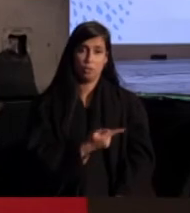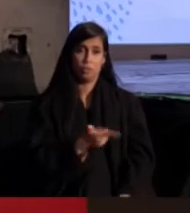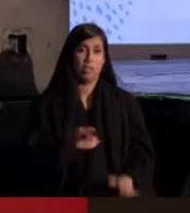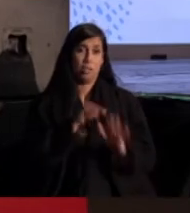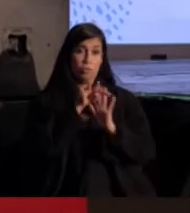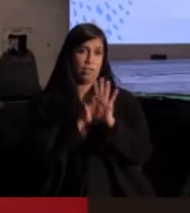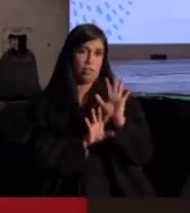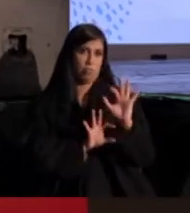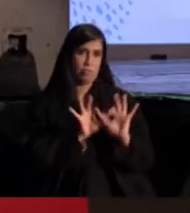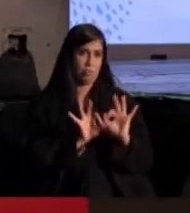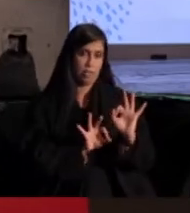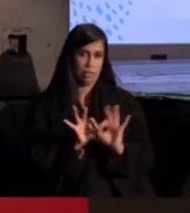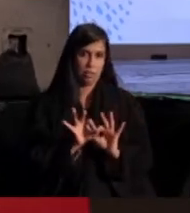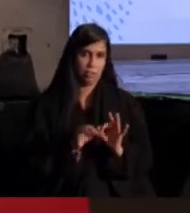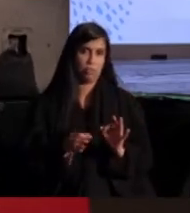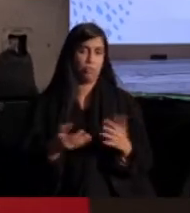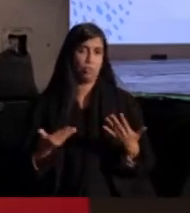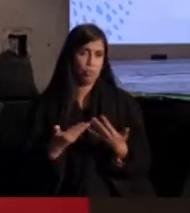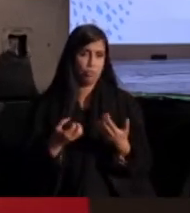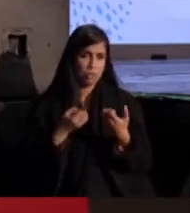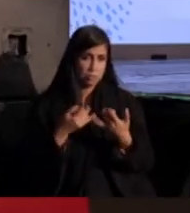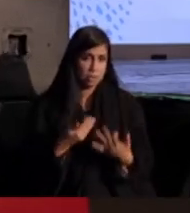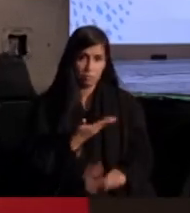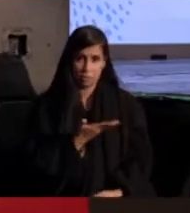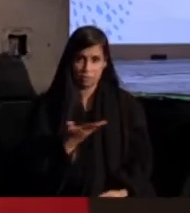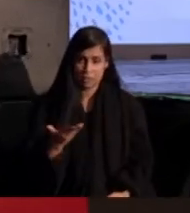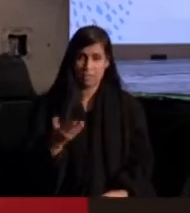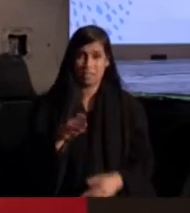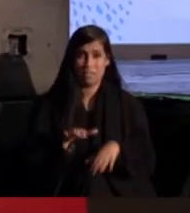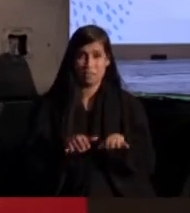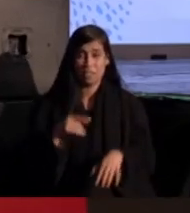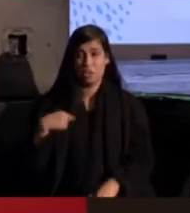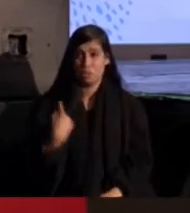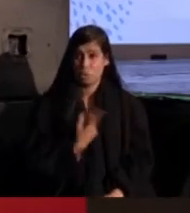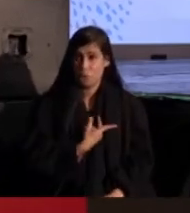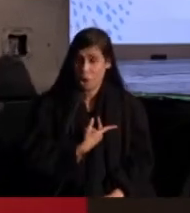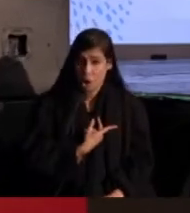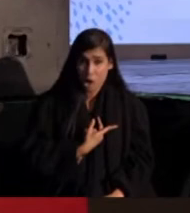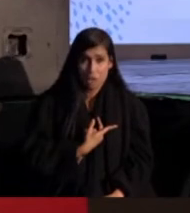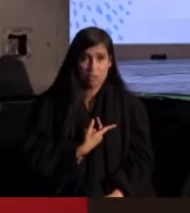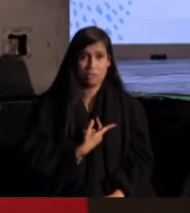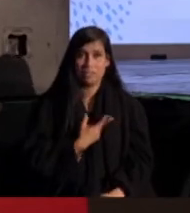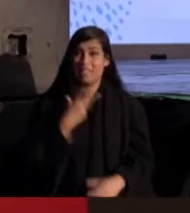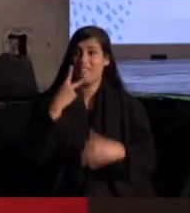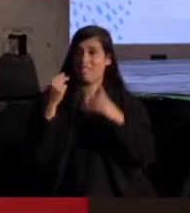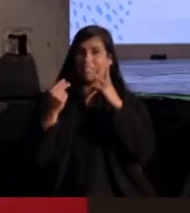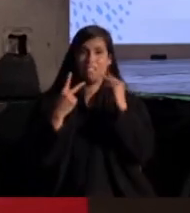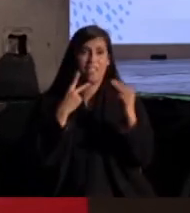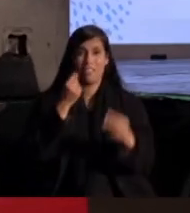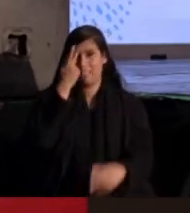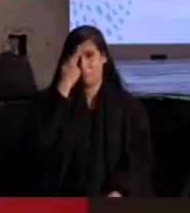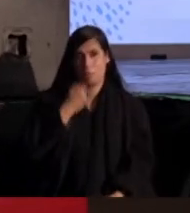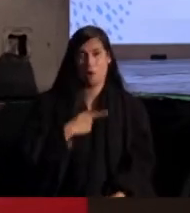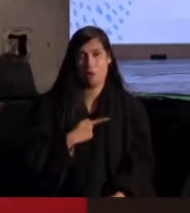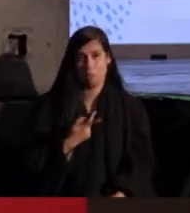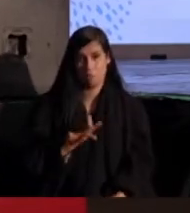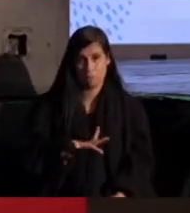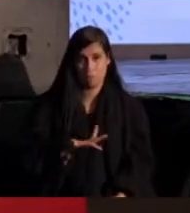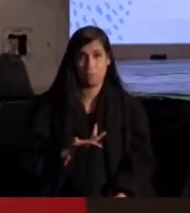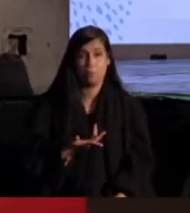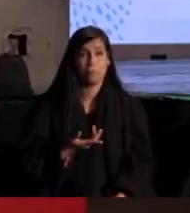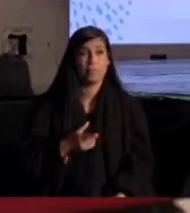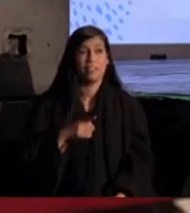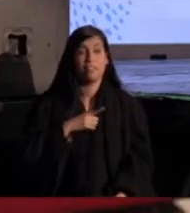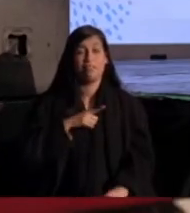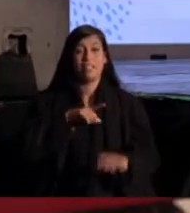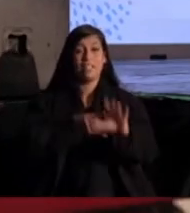agora. E eu me engano. Nós nos enganamos quando falamos, né? Tanto que é aquilo que eu chamei uma vez de autonomia do